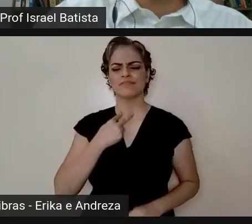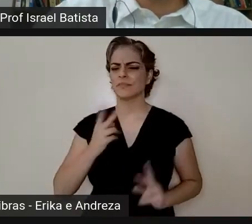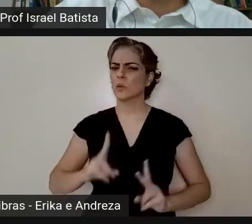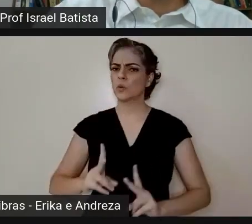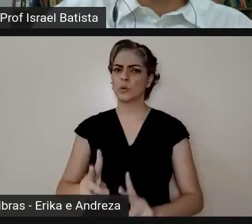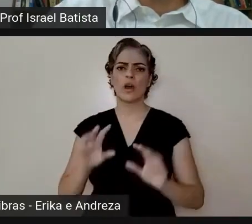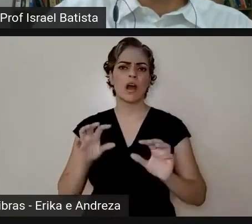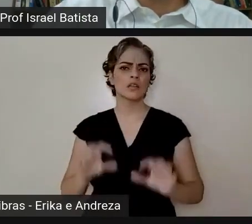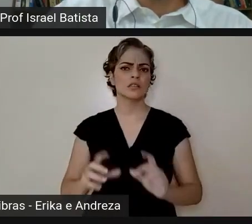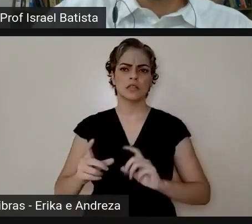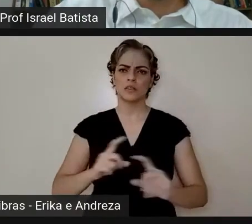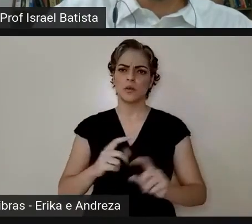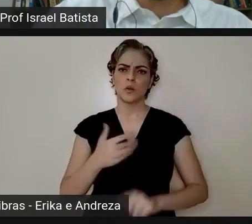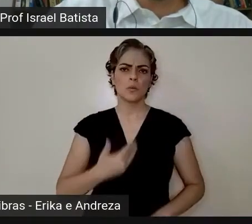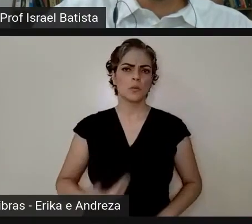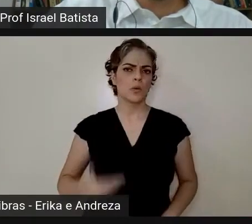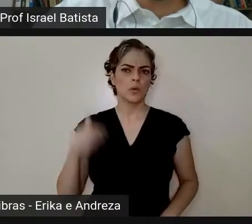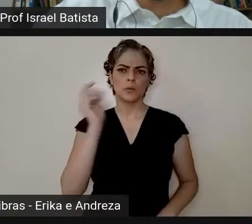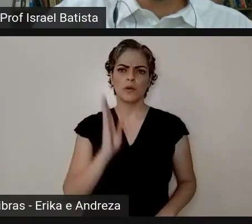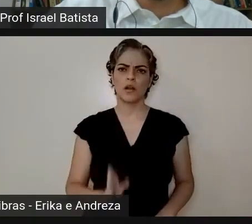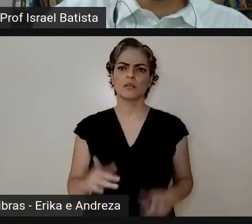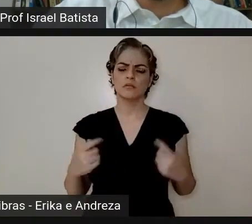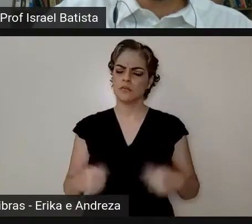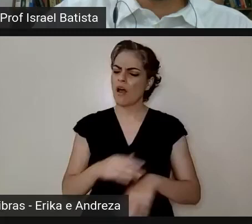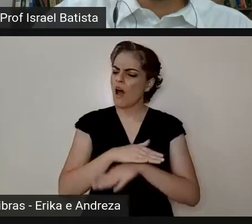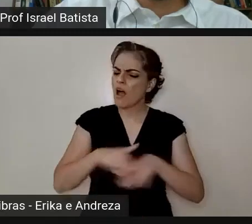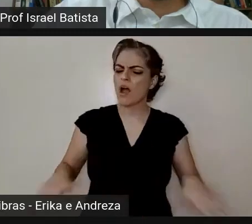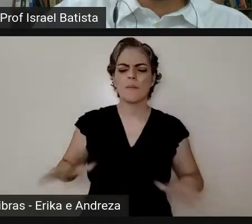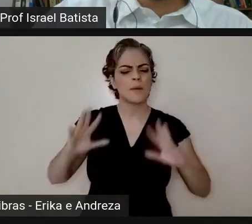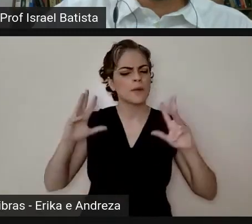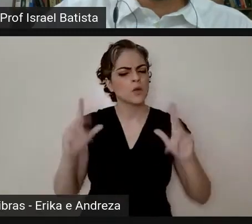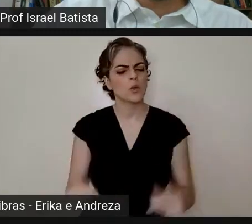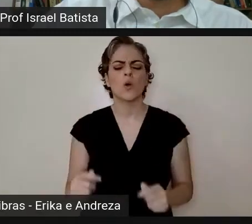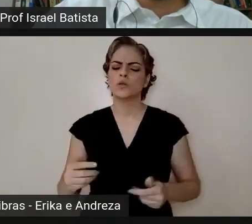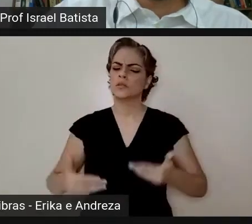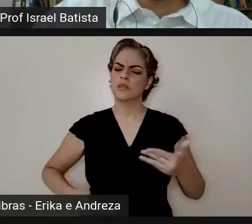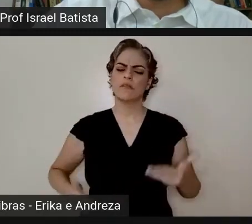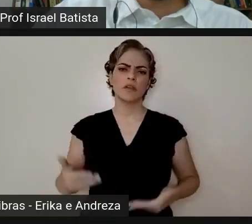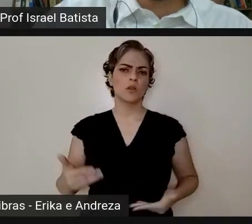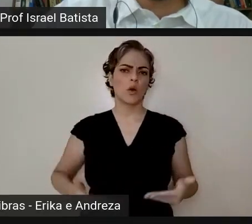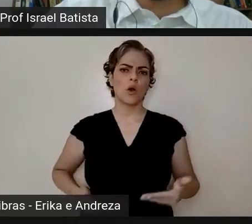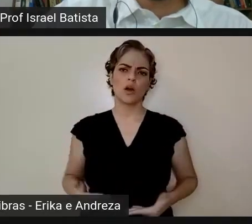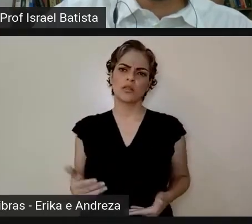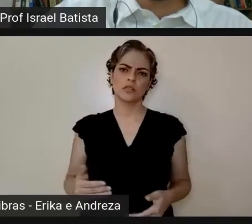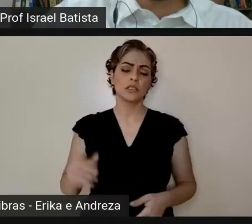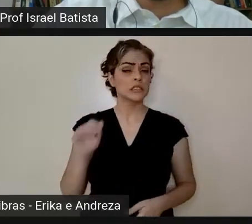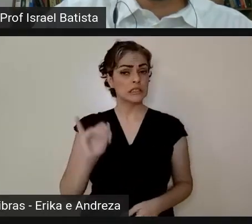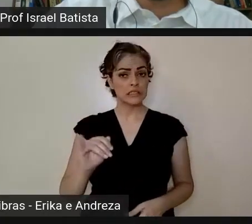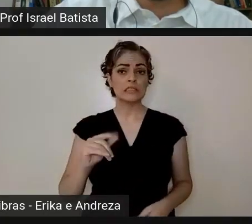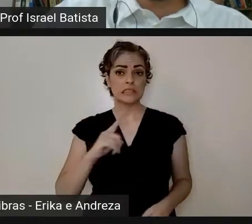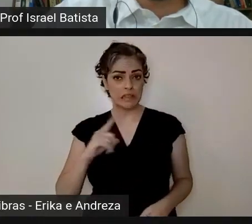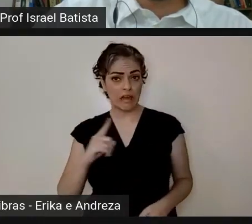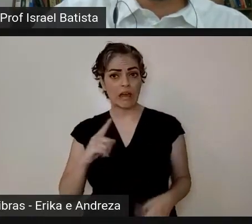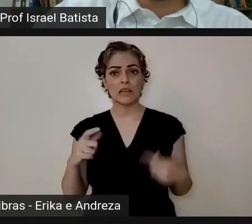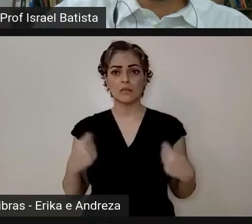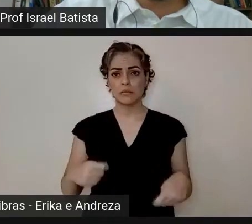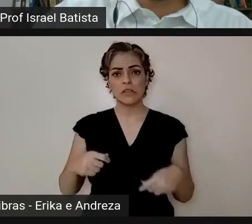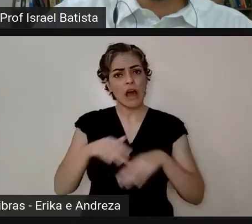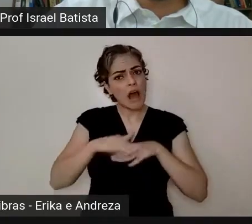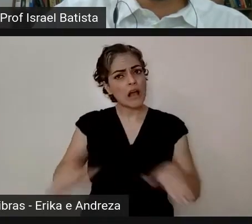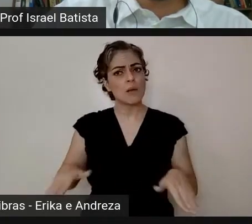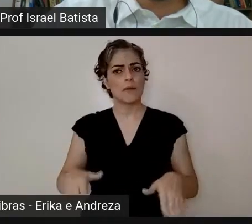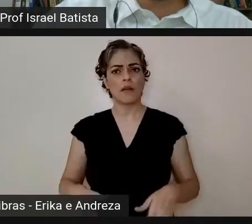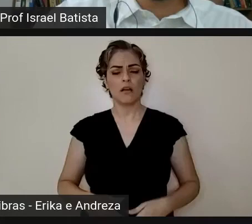administração pública brasileira, elas precisam acabar de uma vez por todas, para todos os servidores que ainda têm acesso, né, a essas